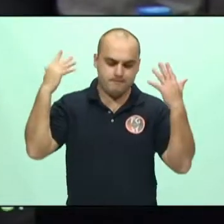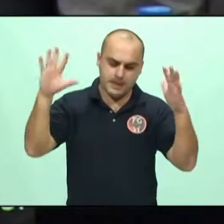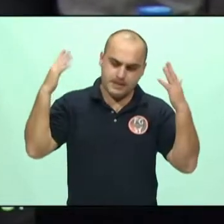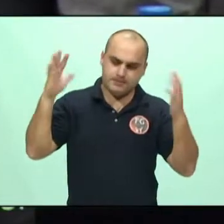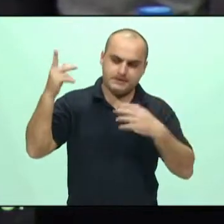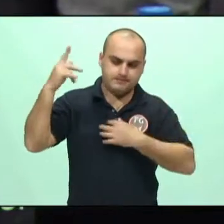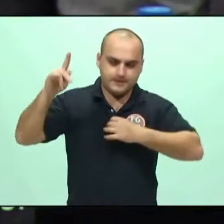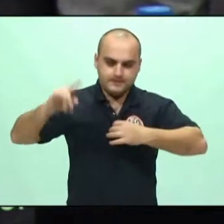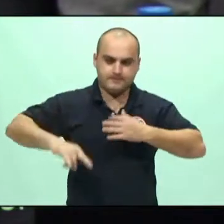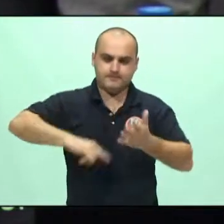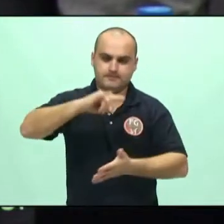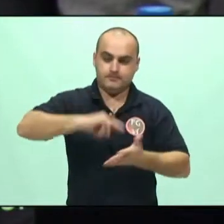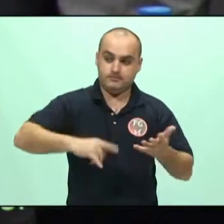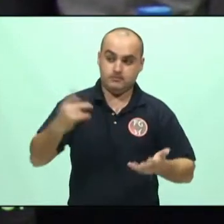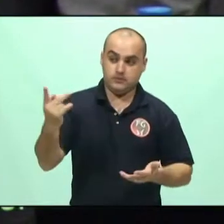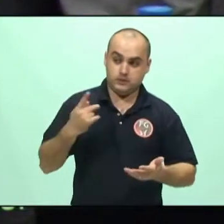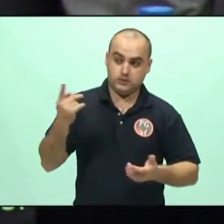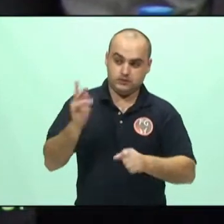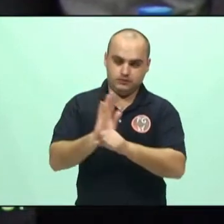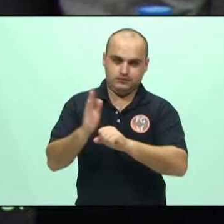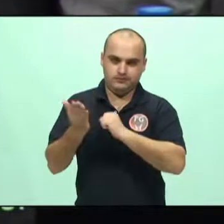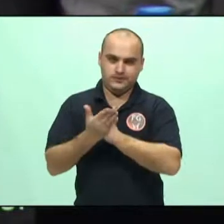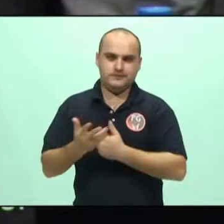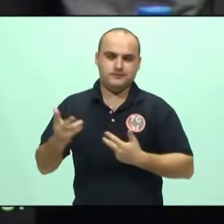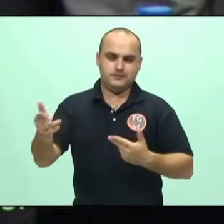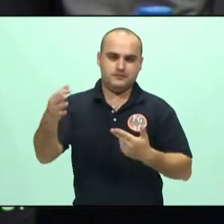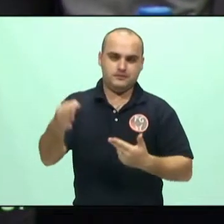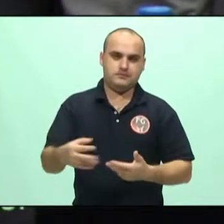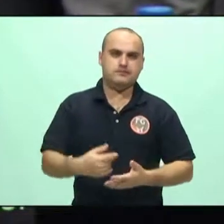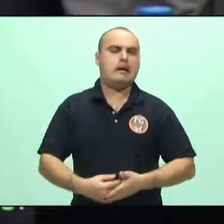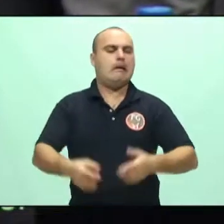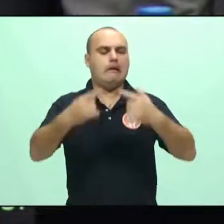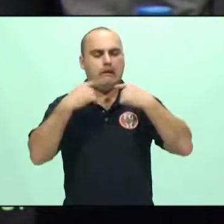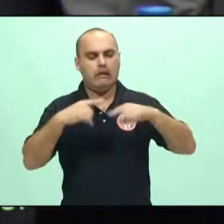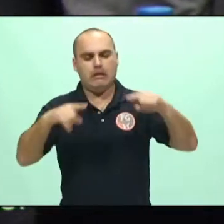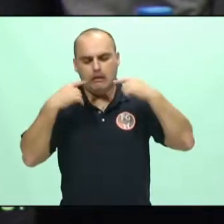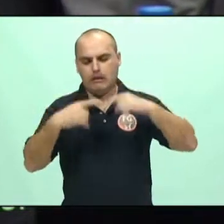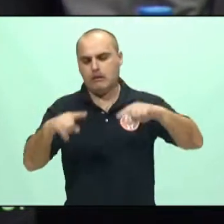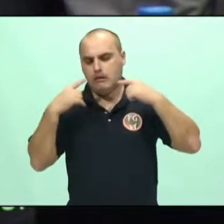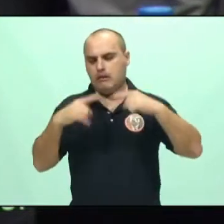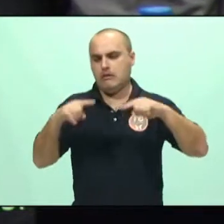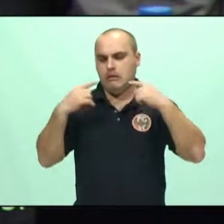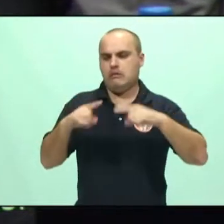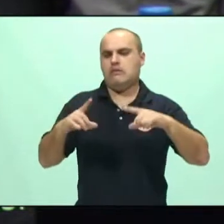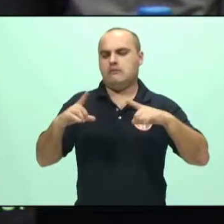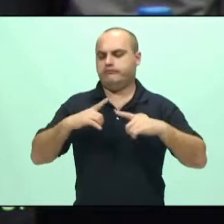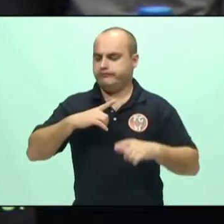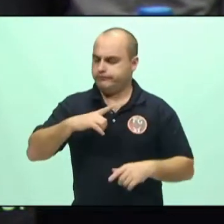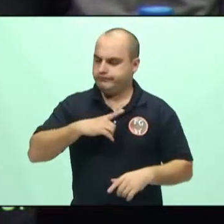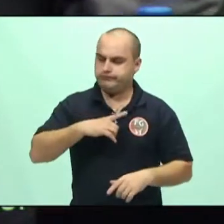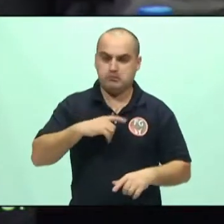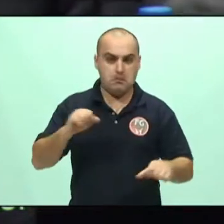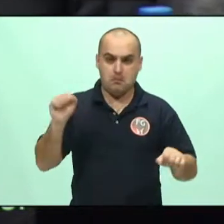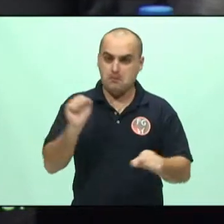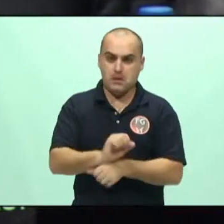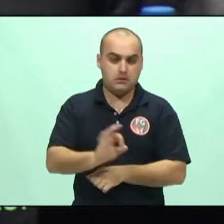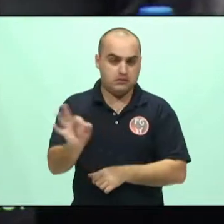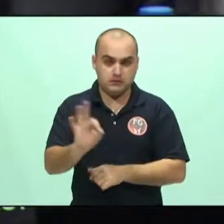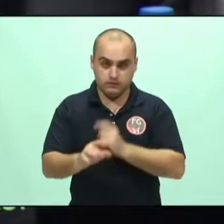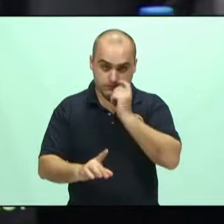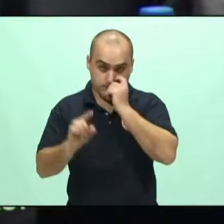nós somos do mesmo bairro né as reclamações são muitas ainda não pararam essa empresa